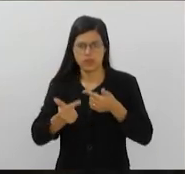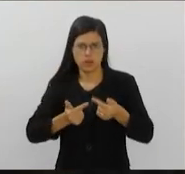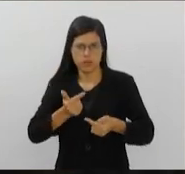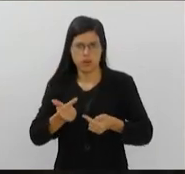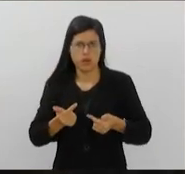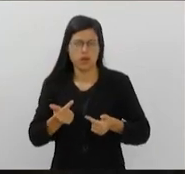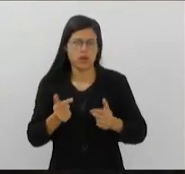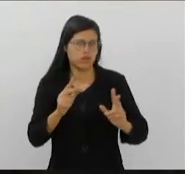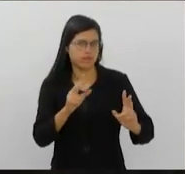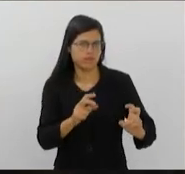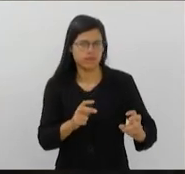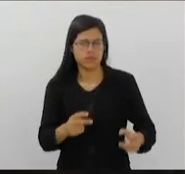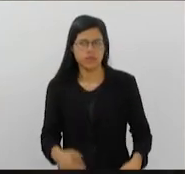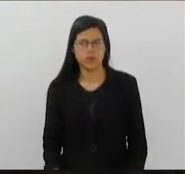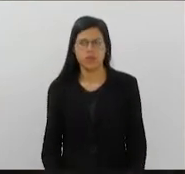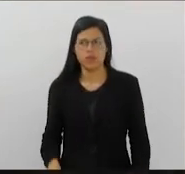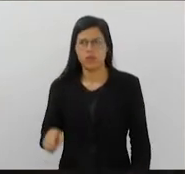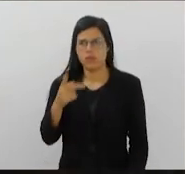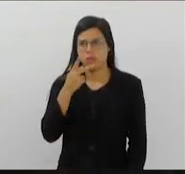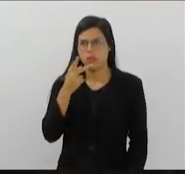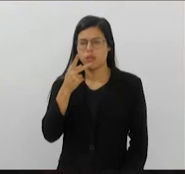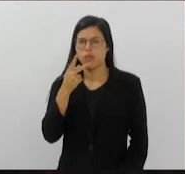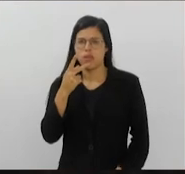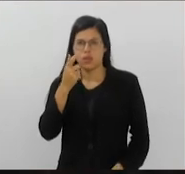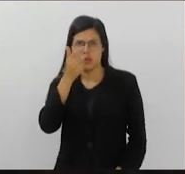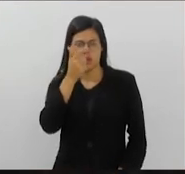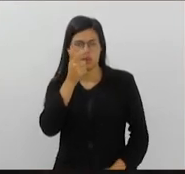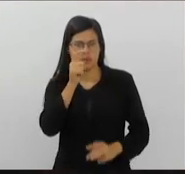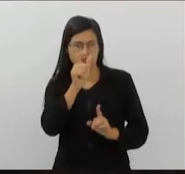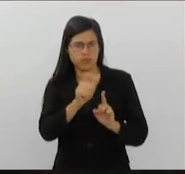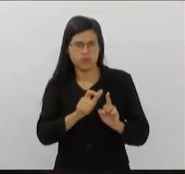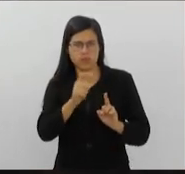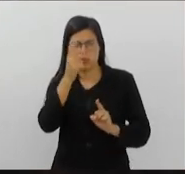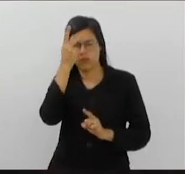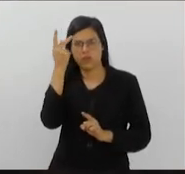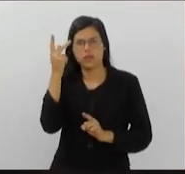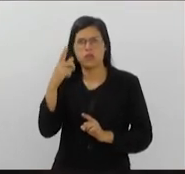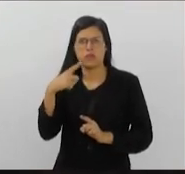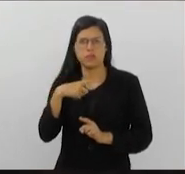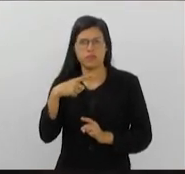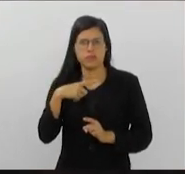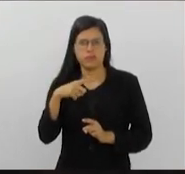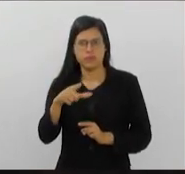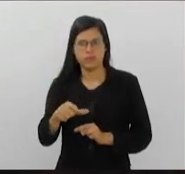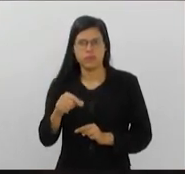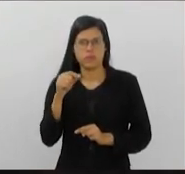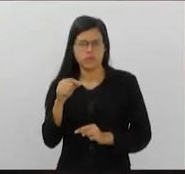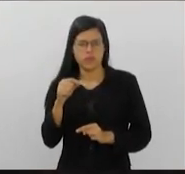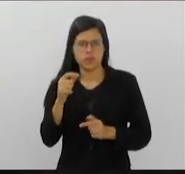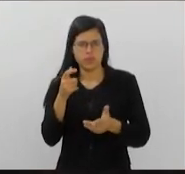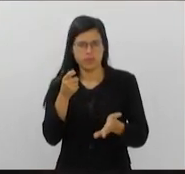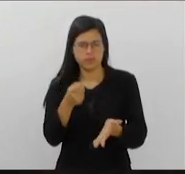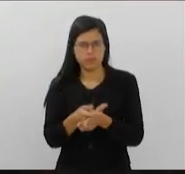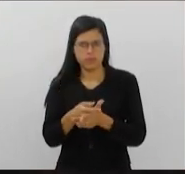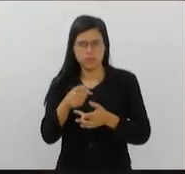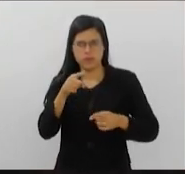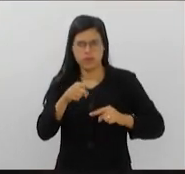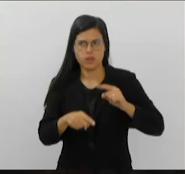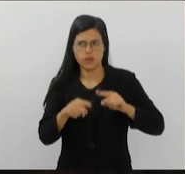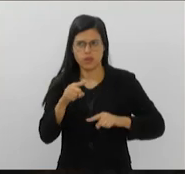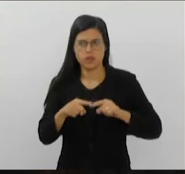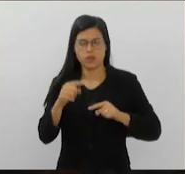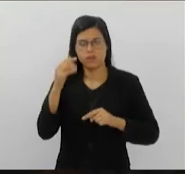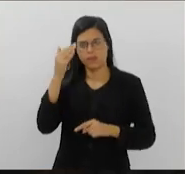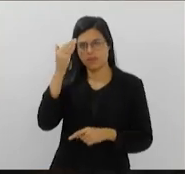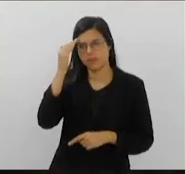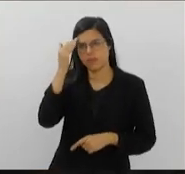como você falou, o indivíduo também tem um poder muito grande. Quando a gente escolhe comprar um produto, né, e a gente, por exemplo, entende,